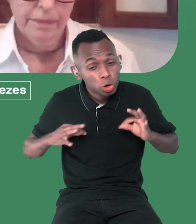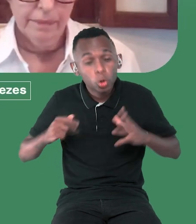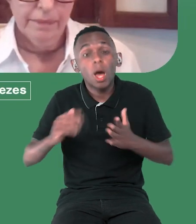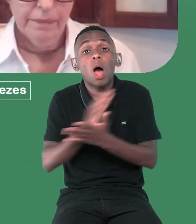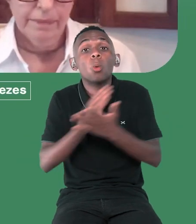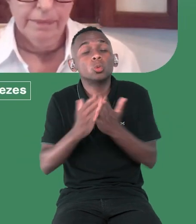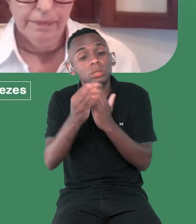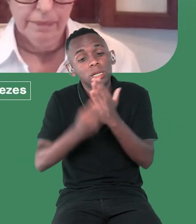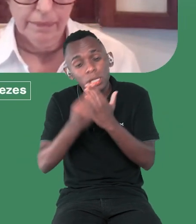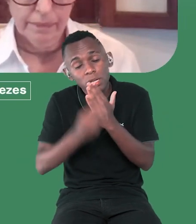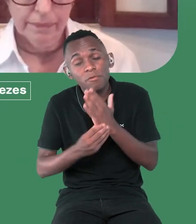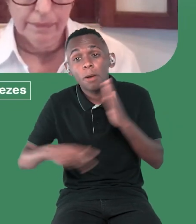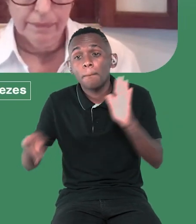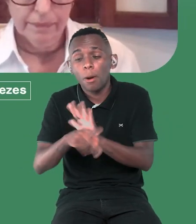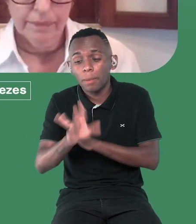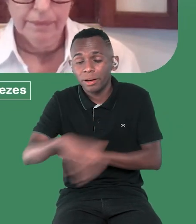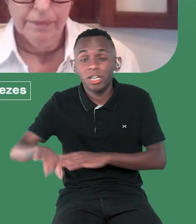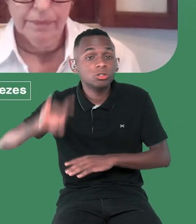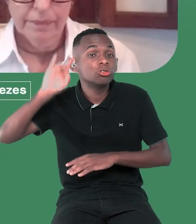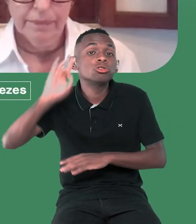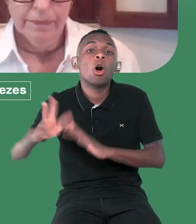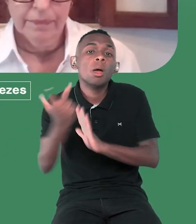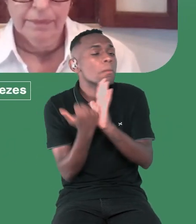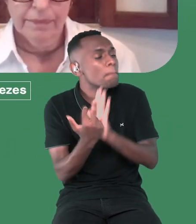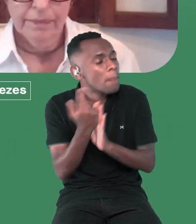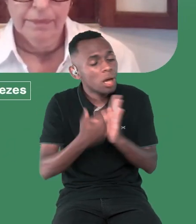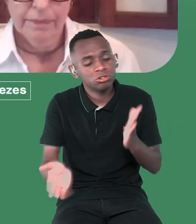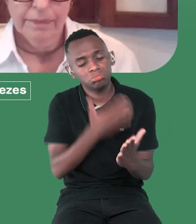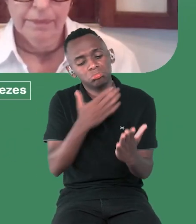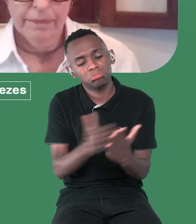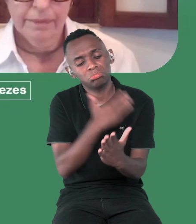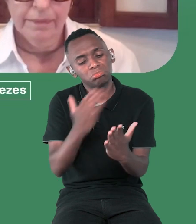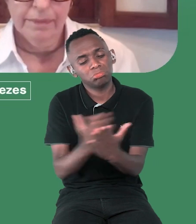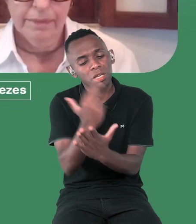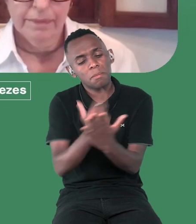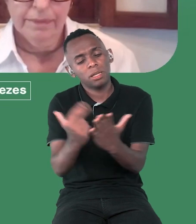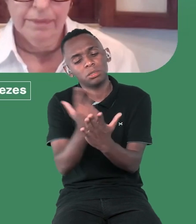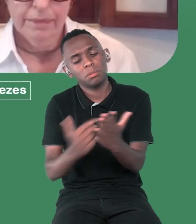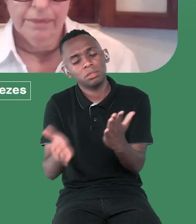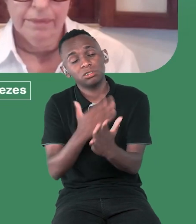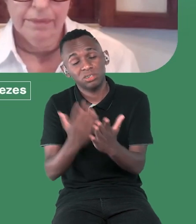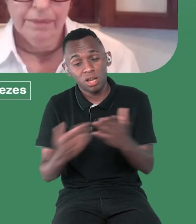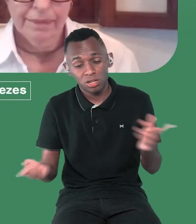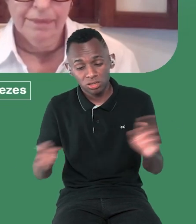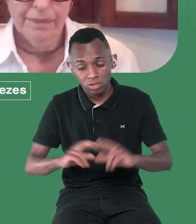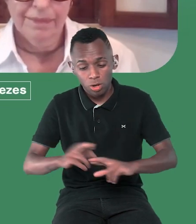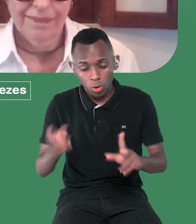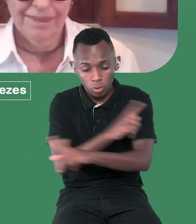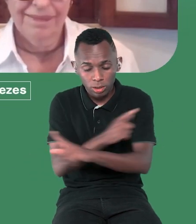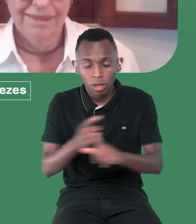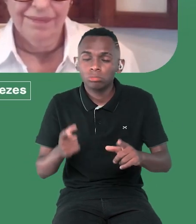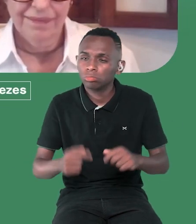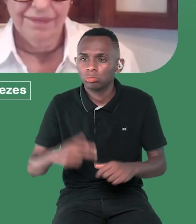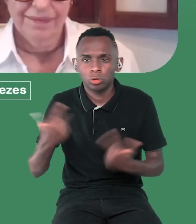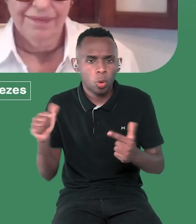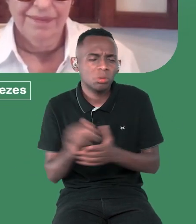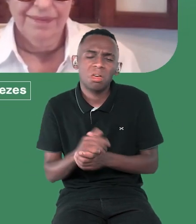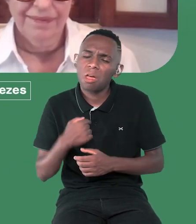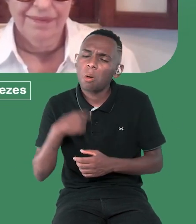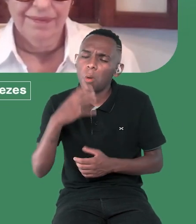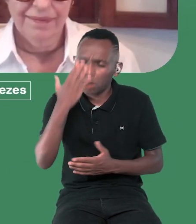que ele ia fazer no mês das crianças, em outubro. Ele já conhecia o Bom de Ana Maria, que era o meu primeiro livro infantil, e aí